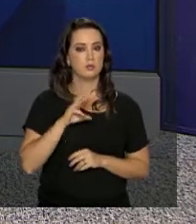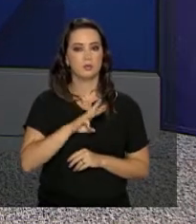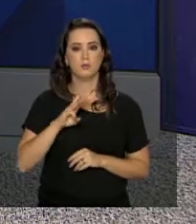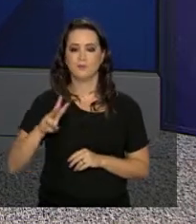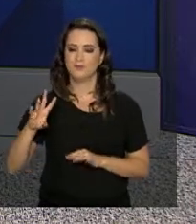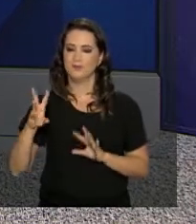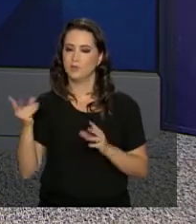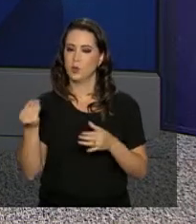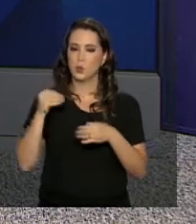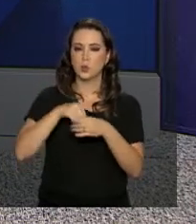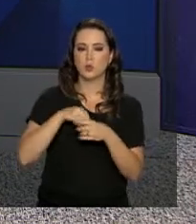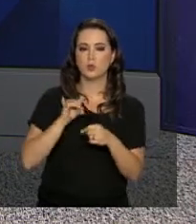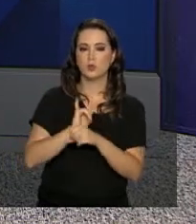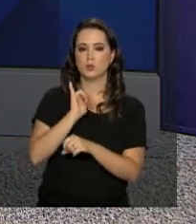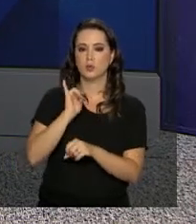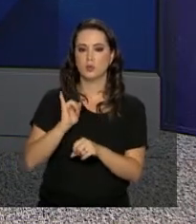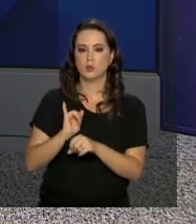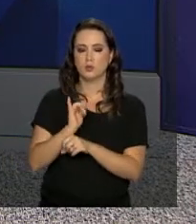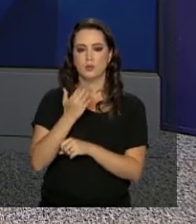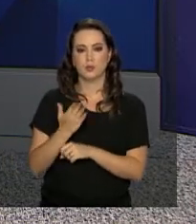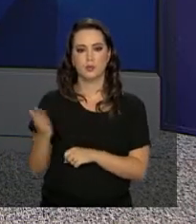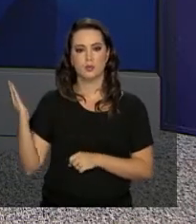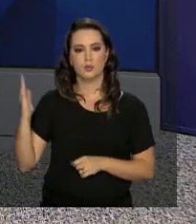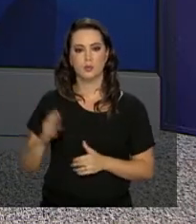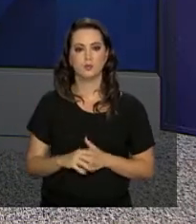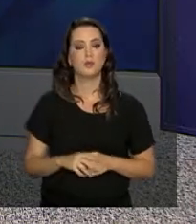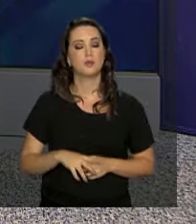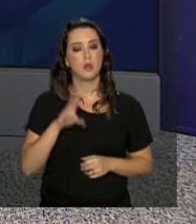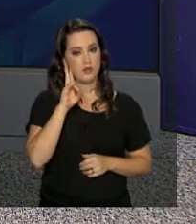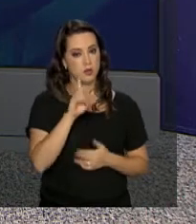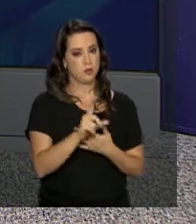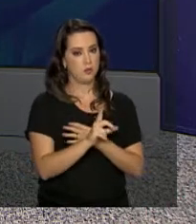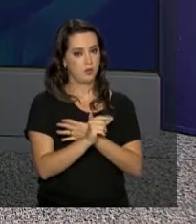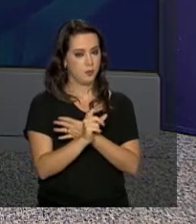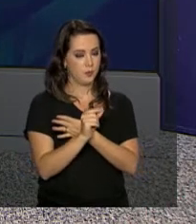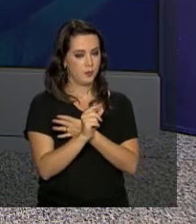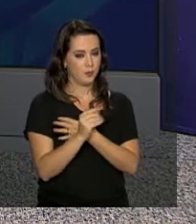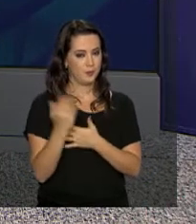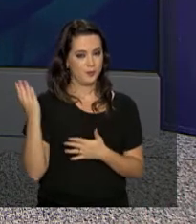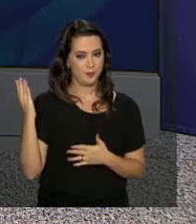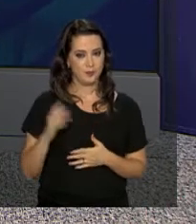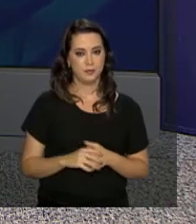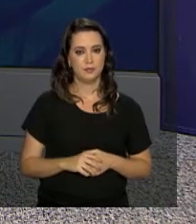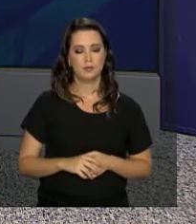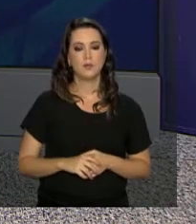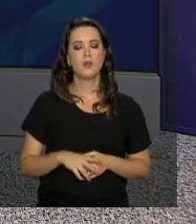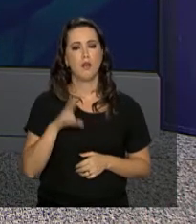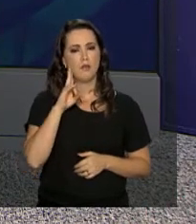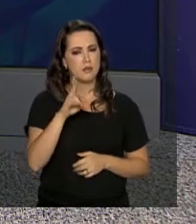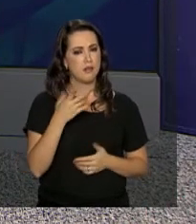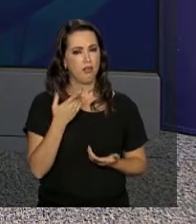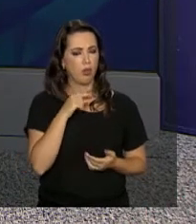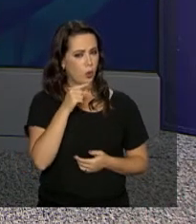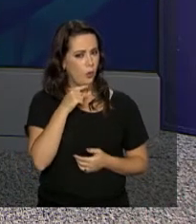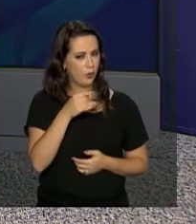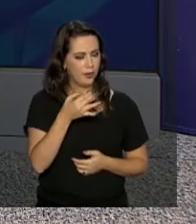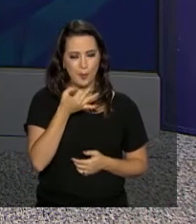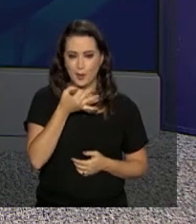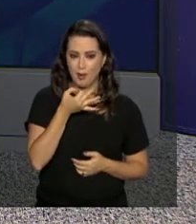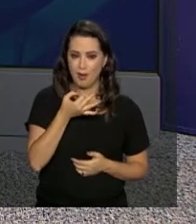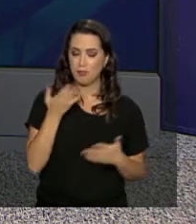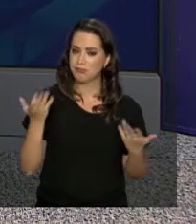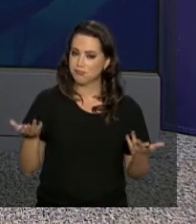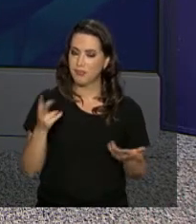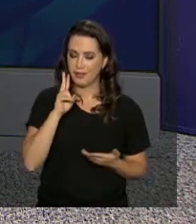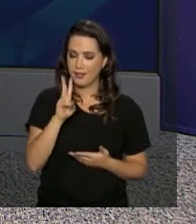NBR. Todas as reportagens estão em nosso canal no YouTube. Acesse também o nosso perfil no Twitter. Você pode mandar suas sugestões de